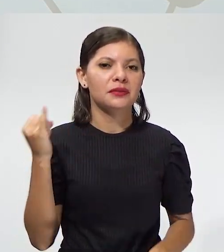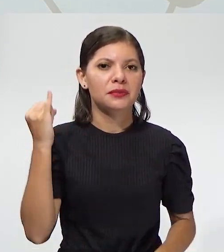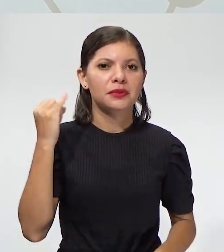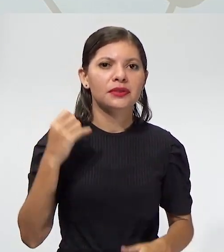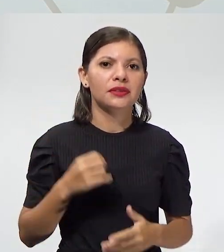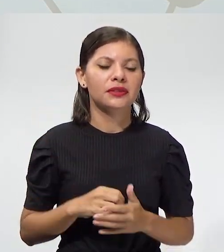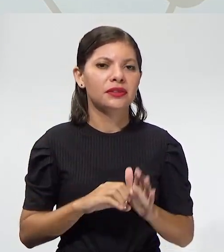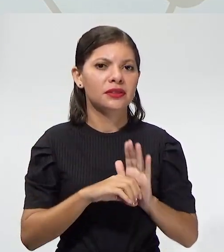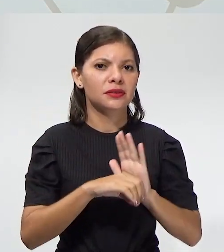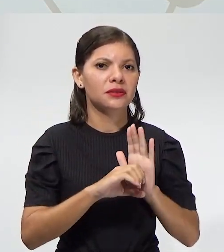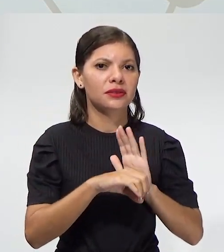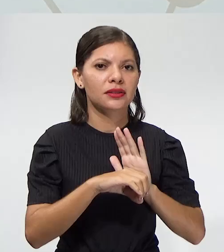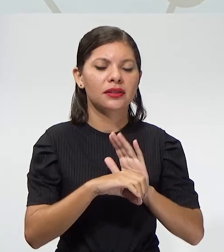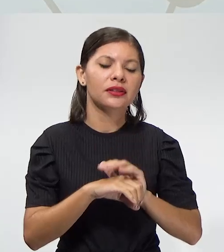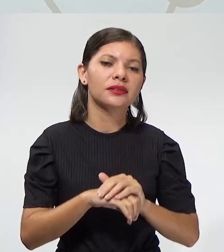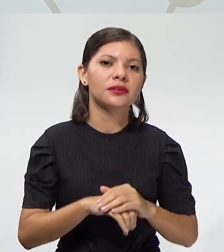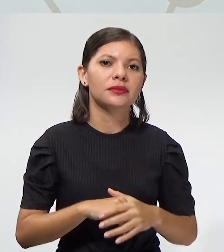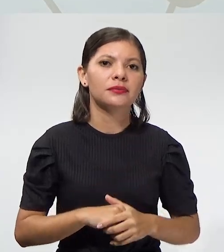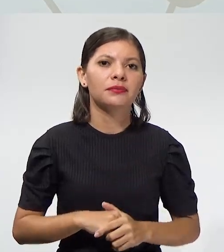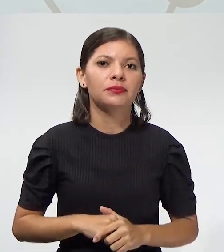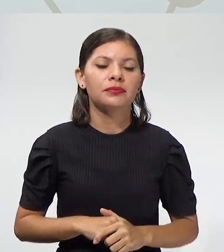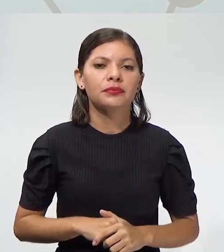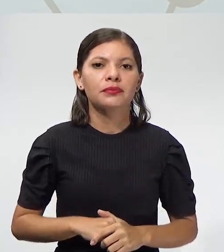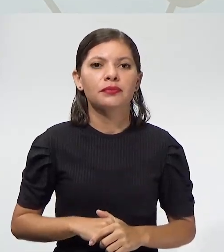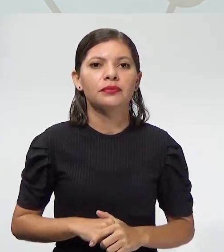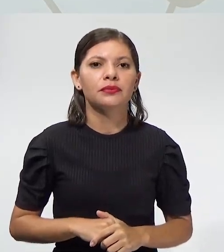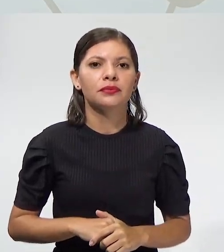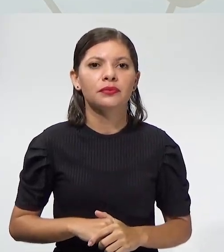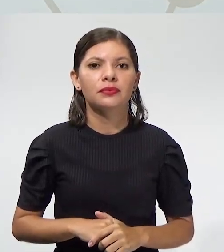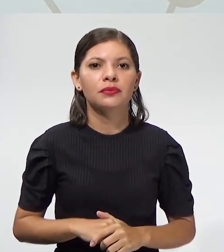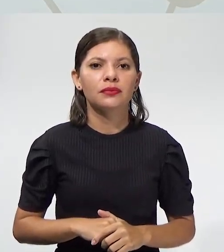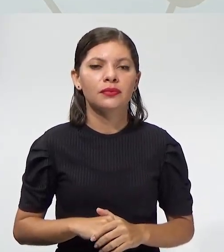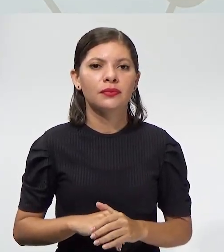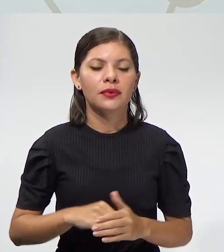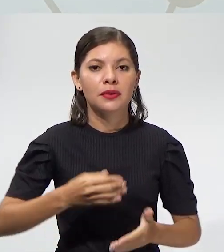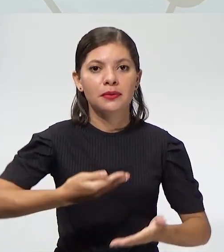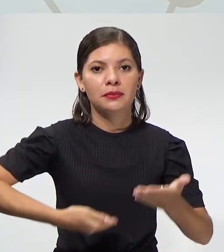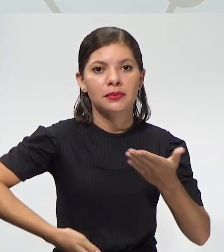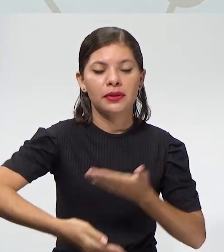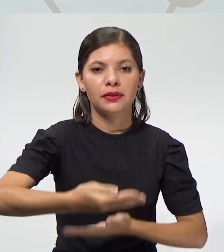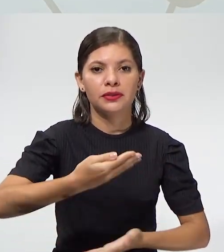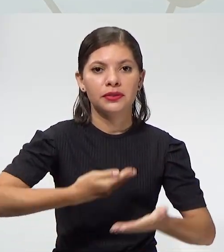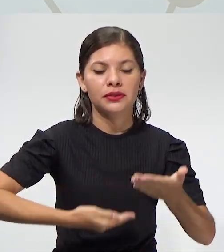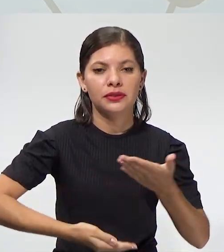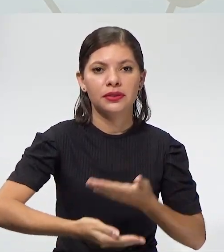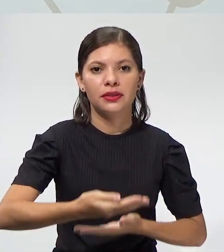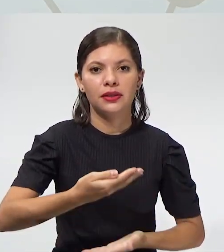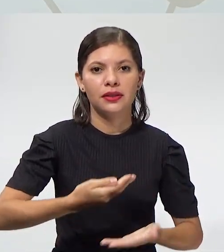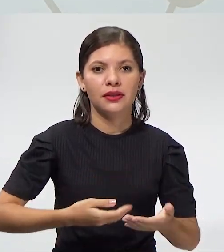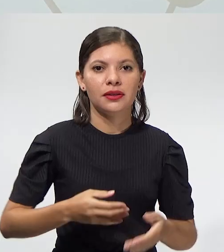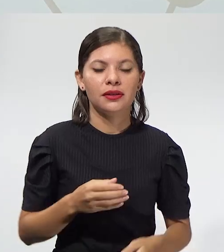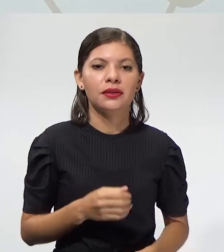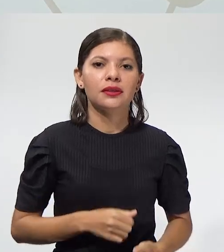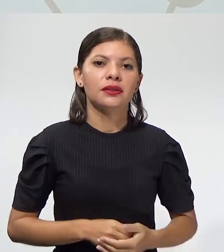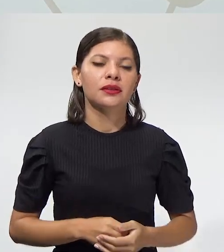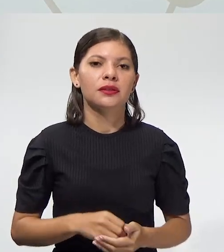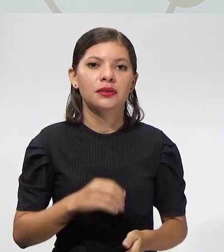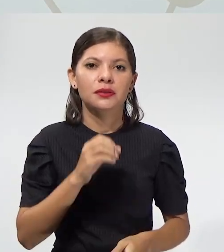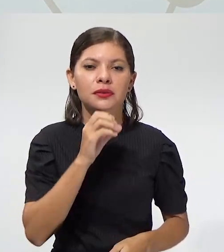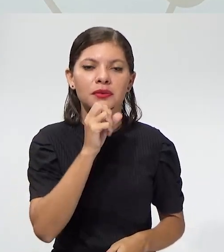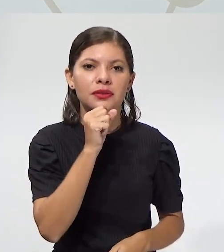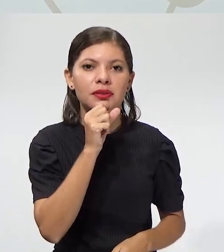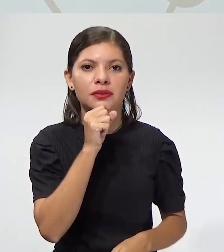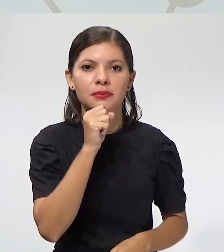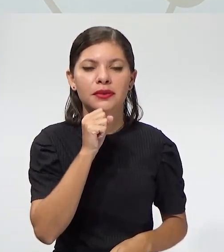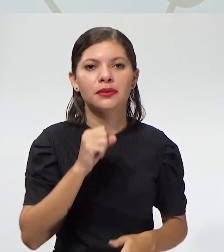desse conceito da Ivane Fazenda é justamente o partilhar, né? Você vai partilhar o seu conteúdo com o